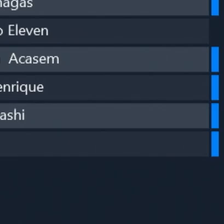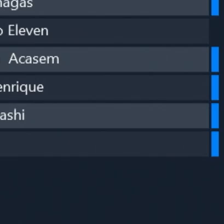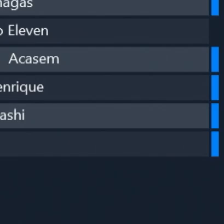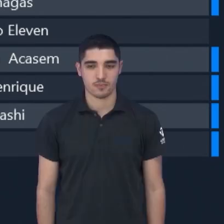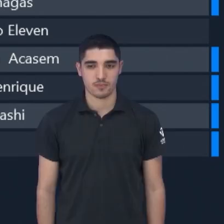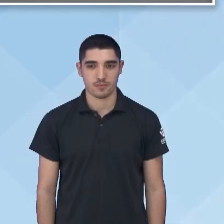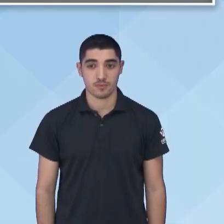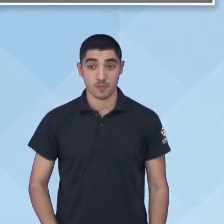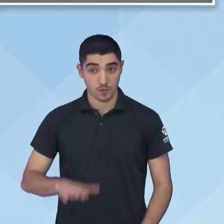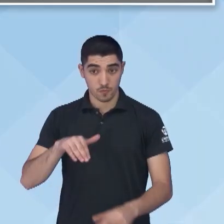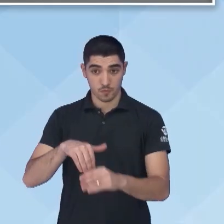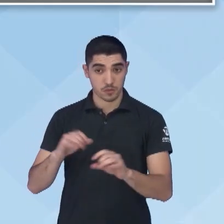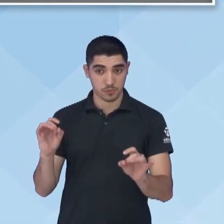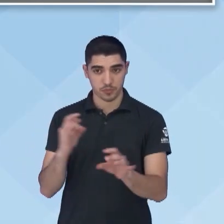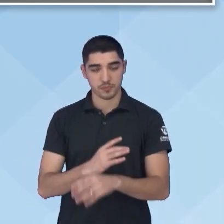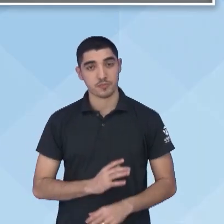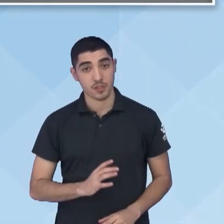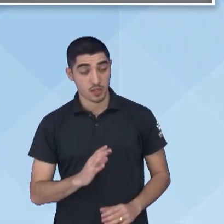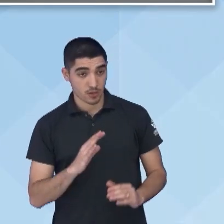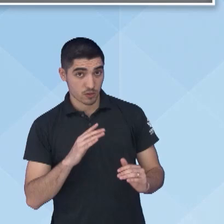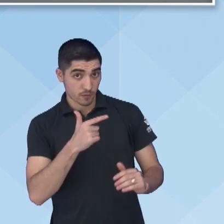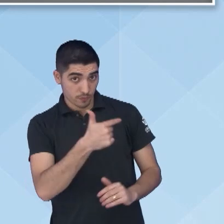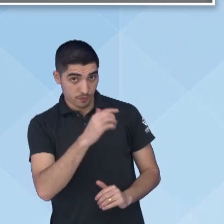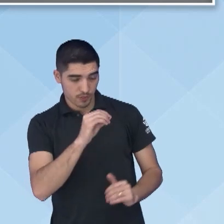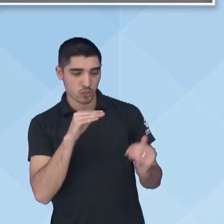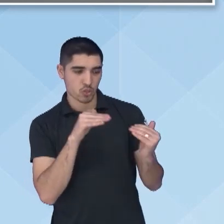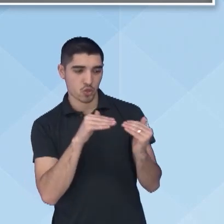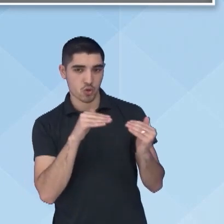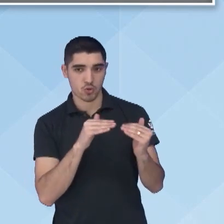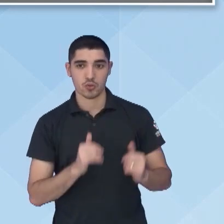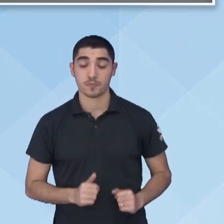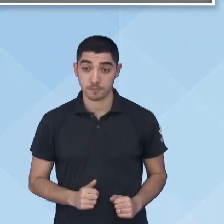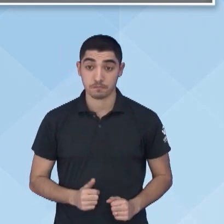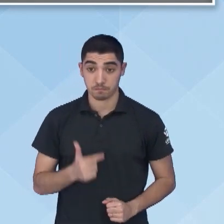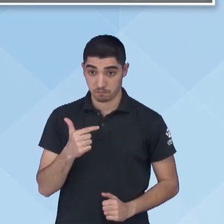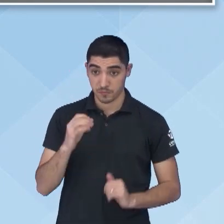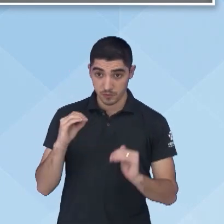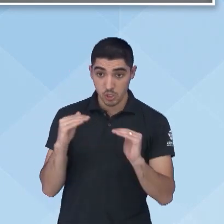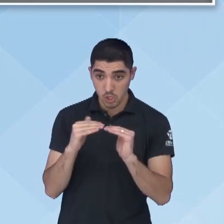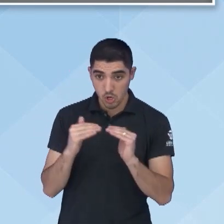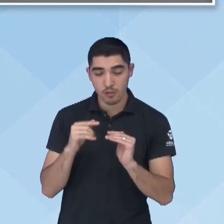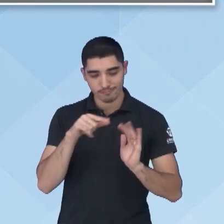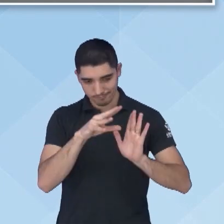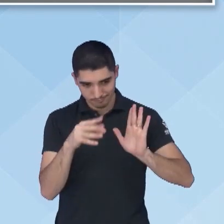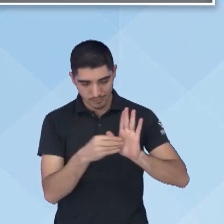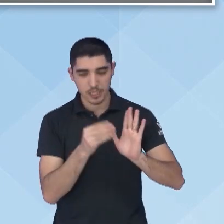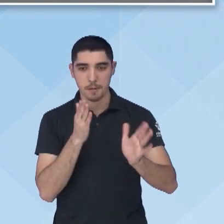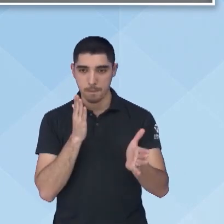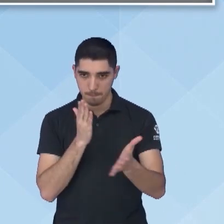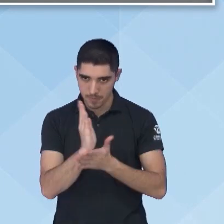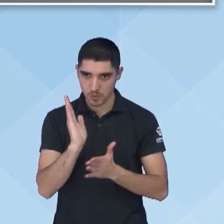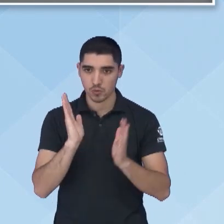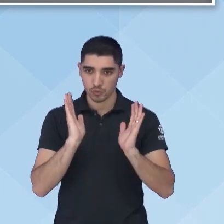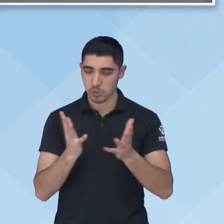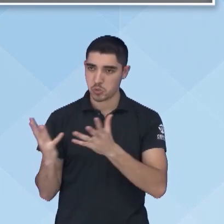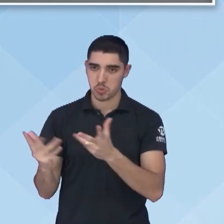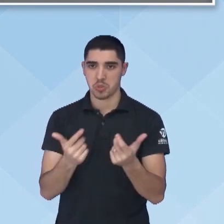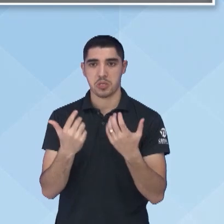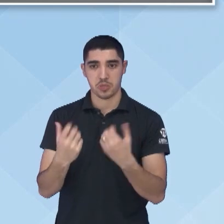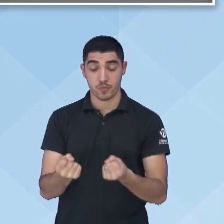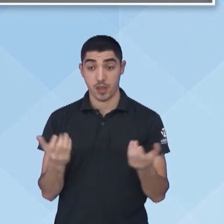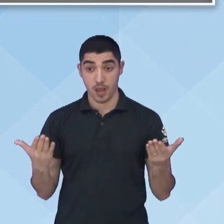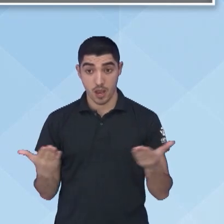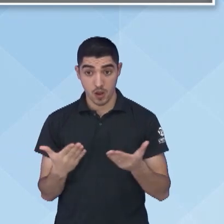Encerrada a votação. 20 votos favoráveis, senhor presidente. 20 votos favoráveis, a emenda está aprovada por unanimidade.